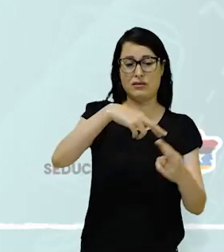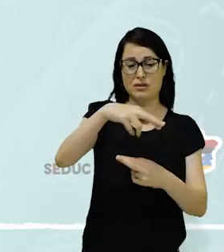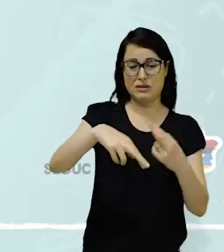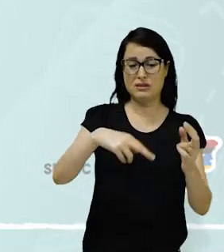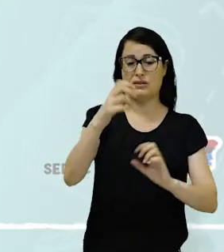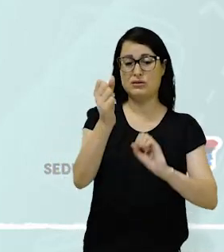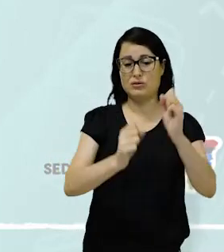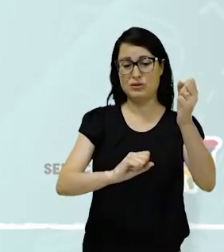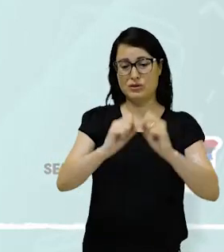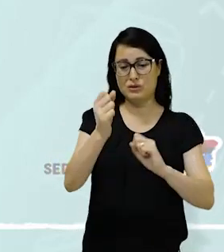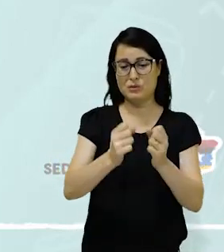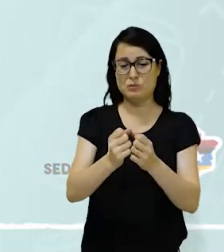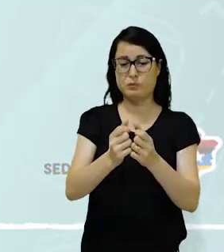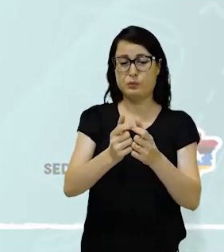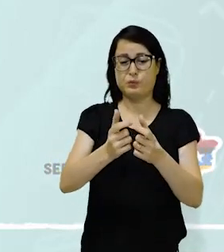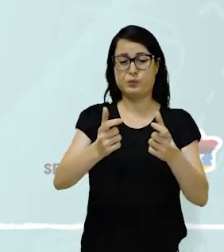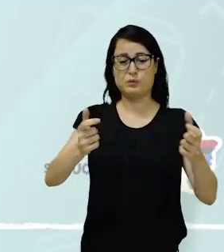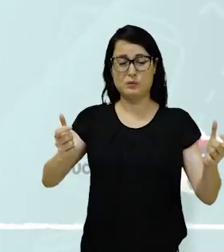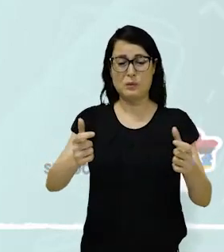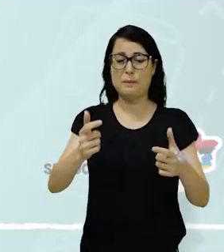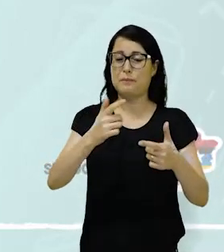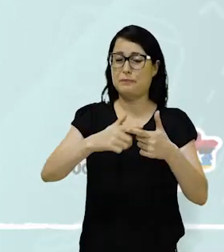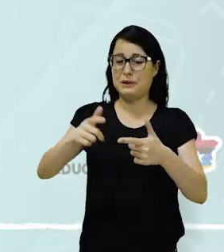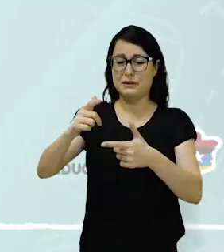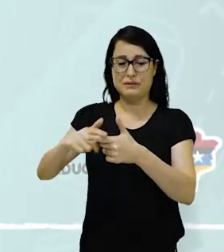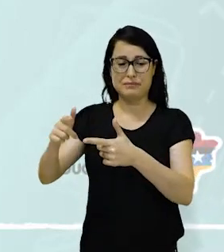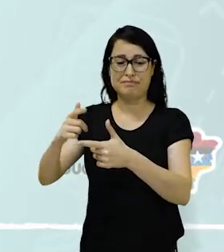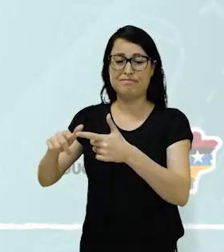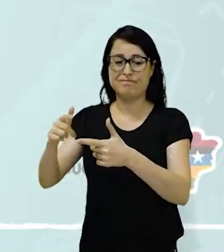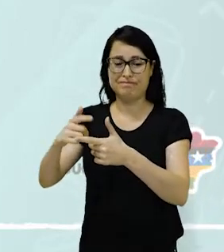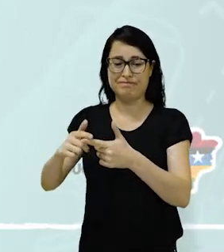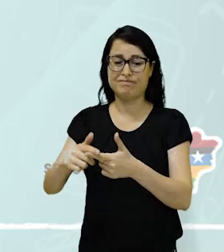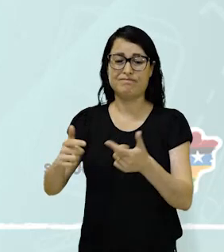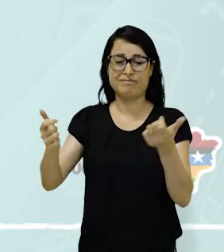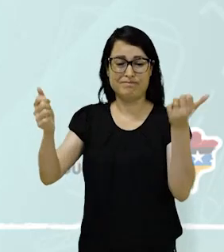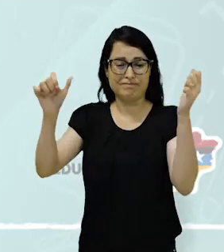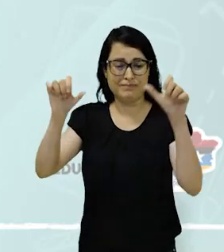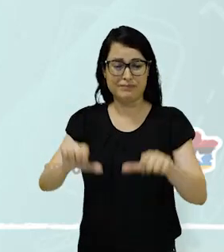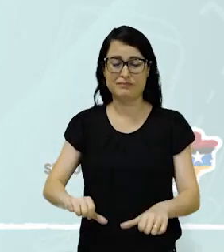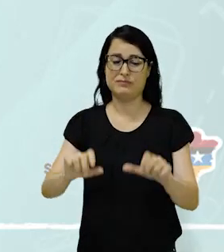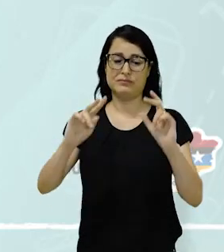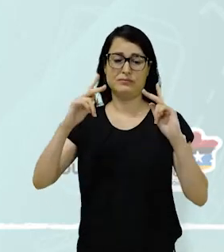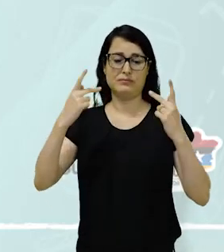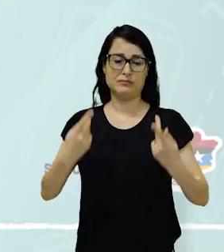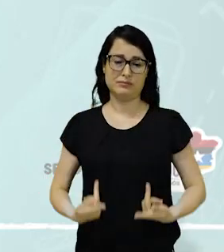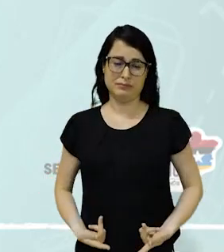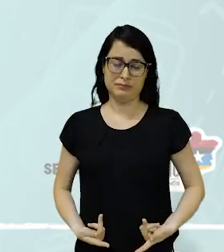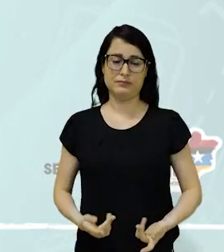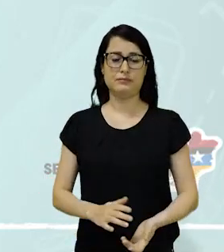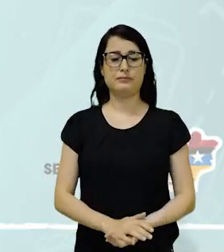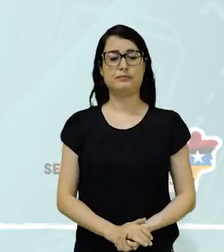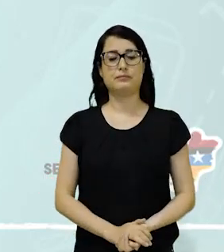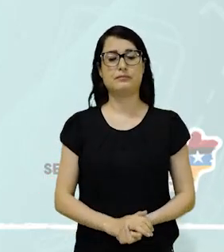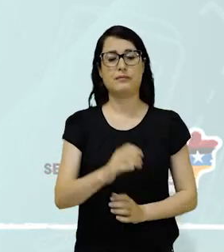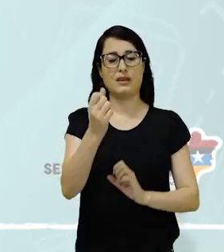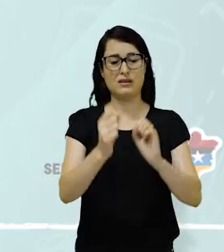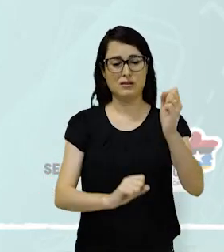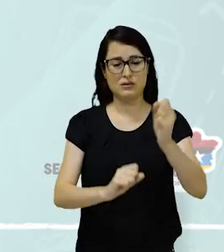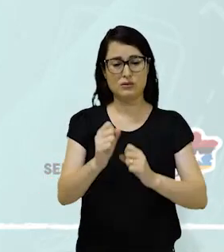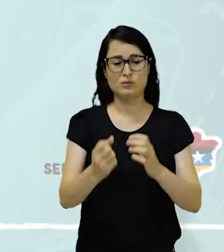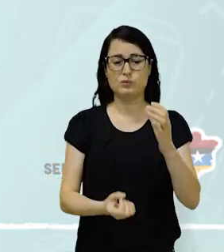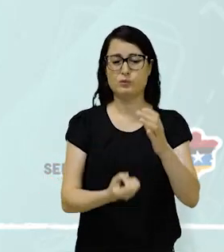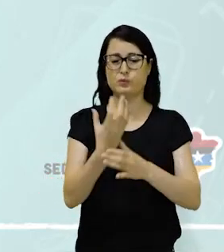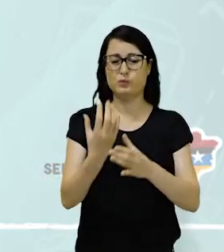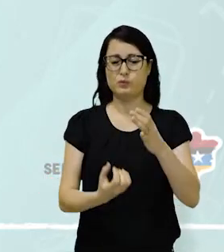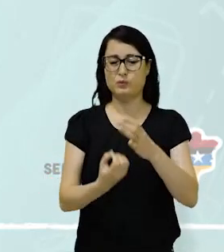processo se intensificou, tornando-se um grave problema para a humanidade. A industrialização